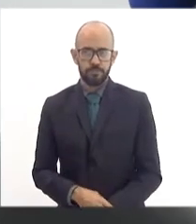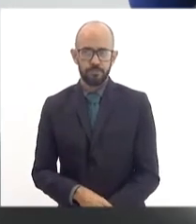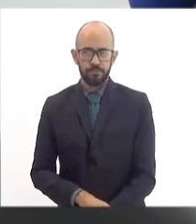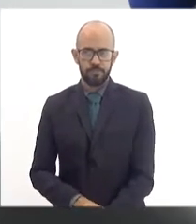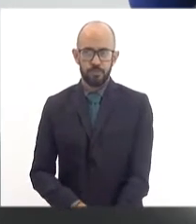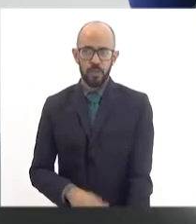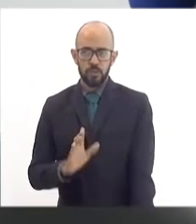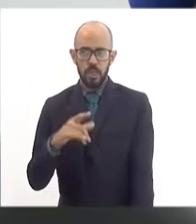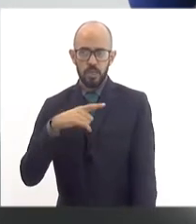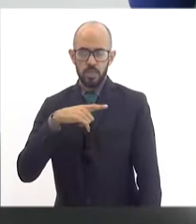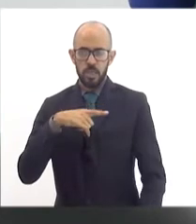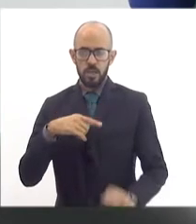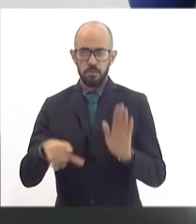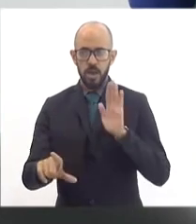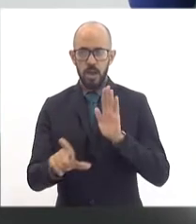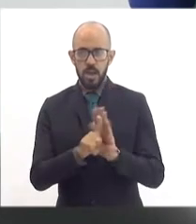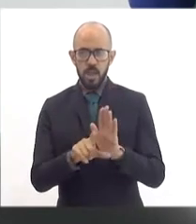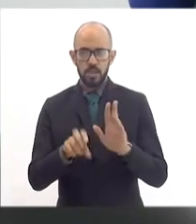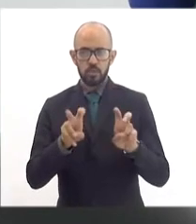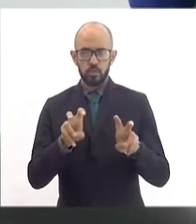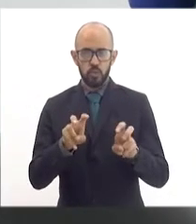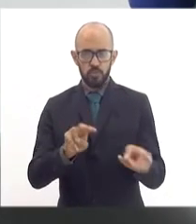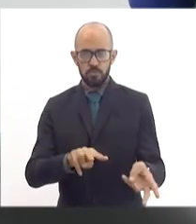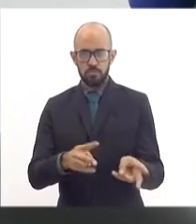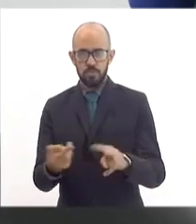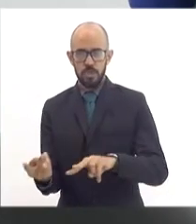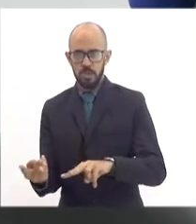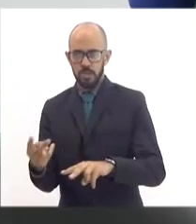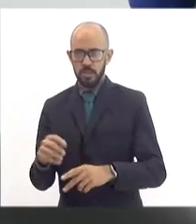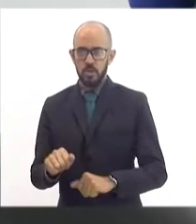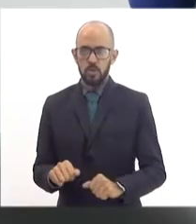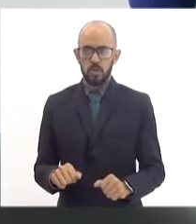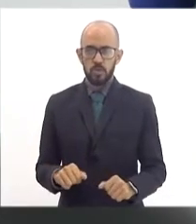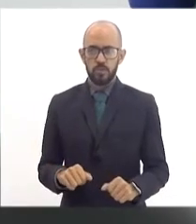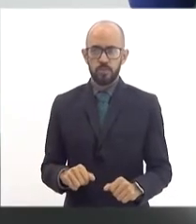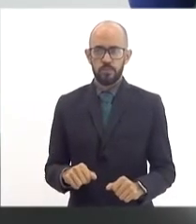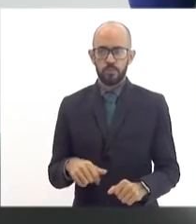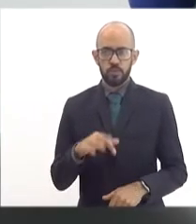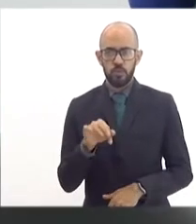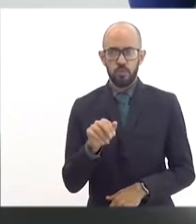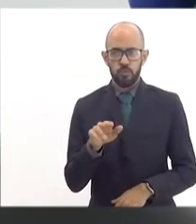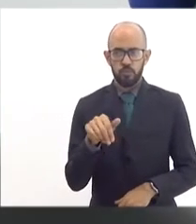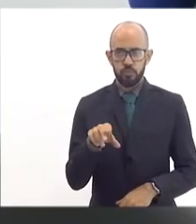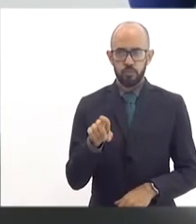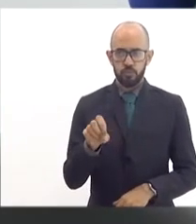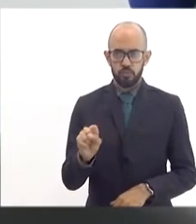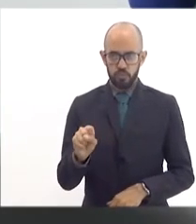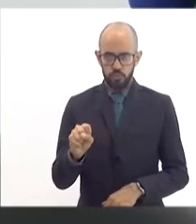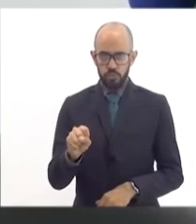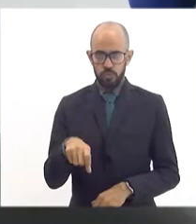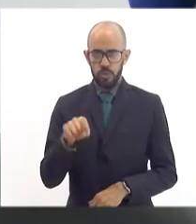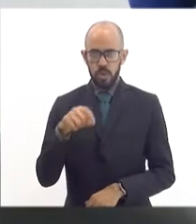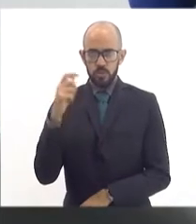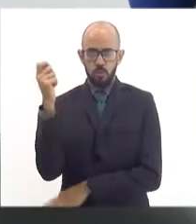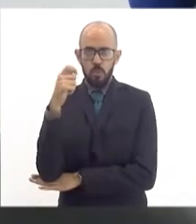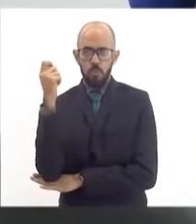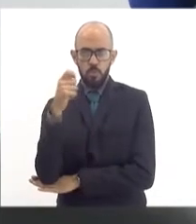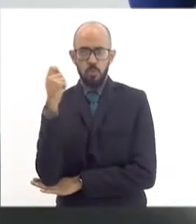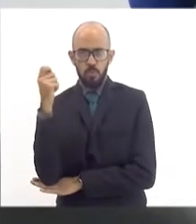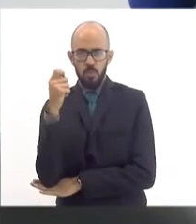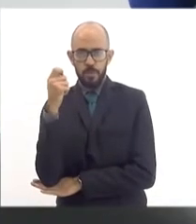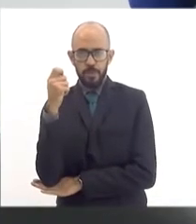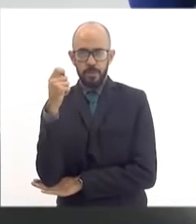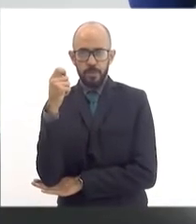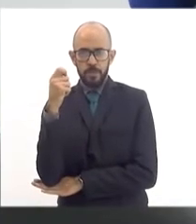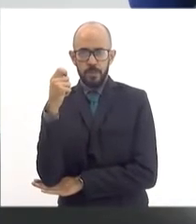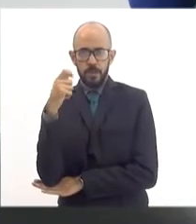lei sobre migração de fundos do Rio Grande do Sul, e que já existe também